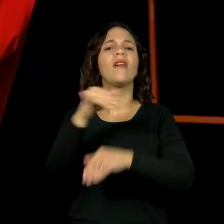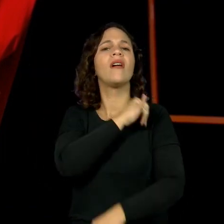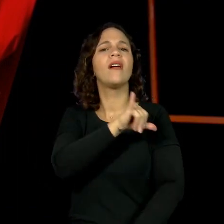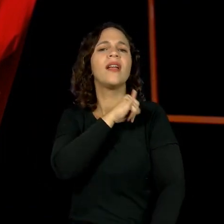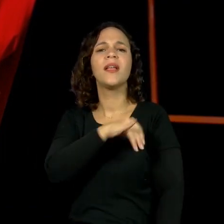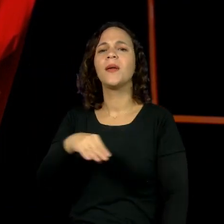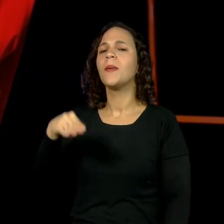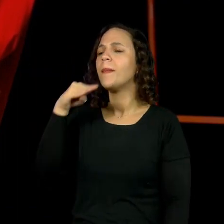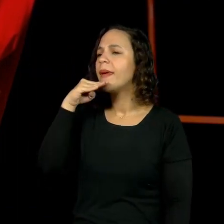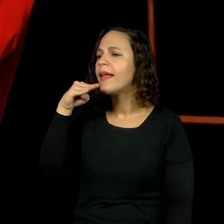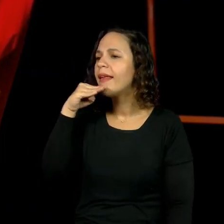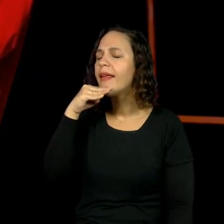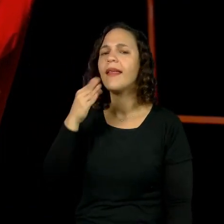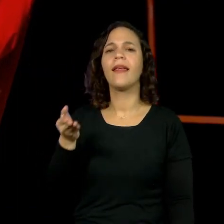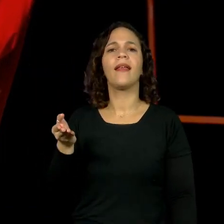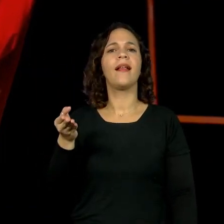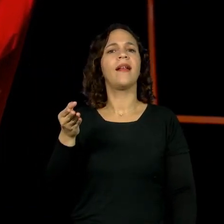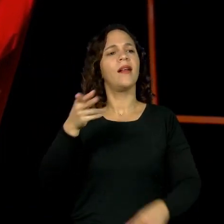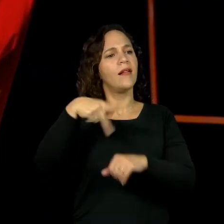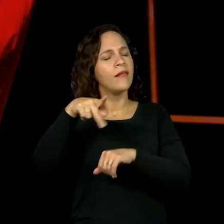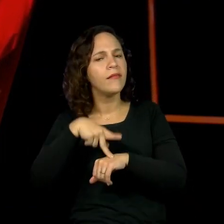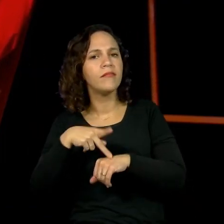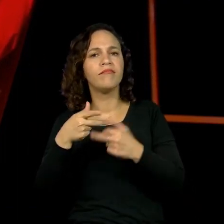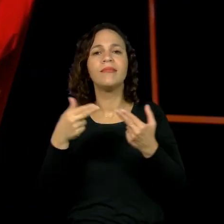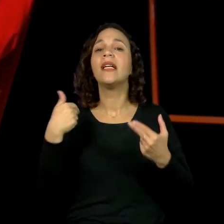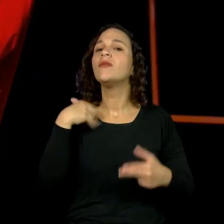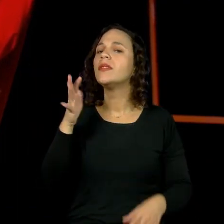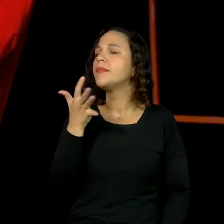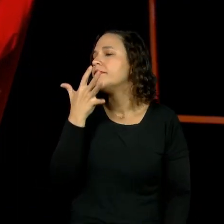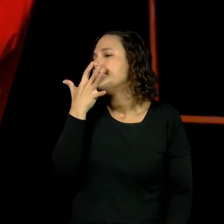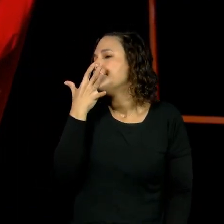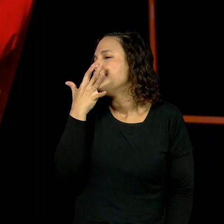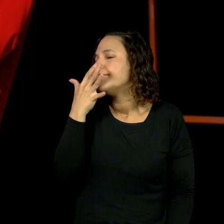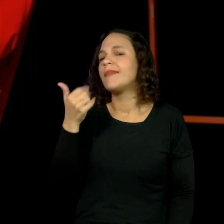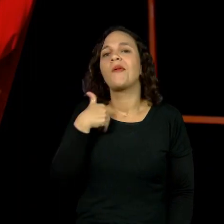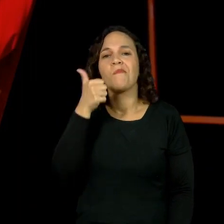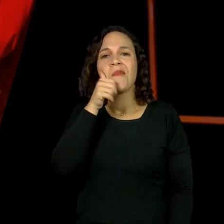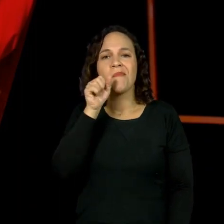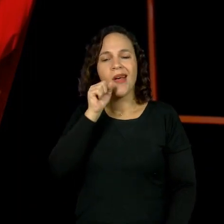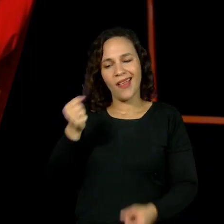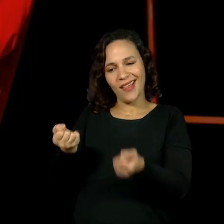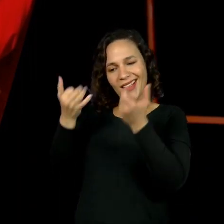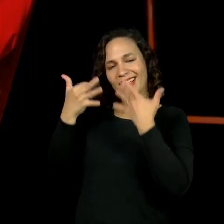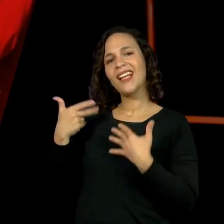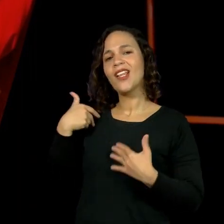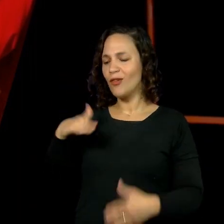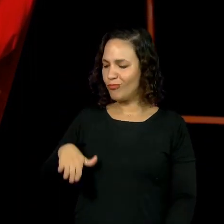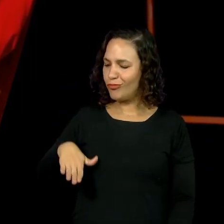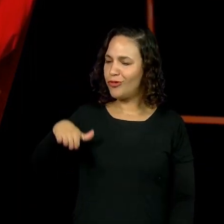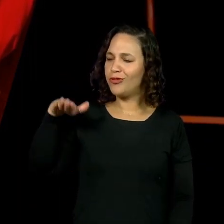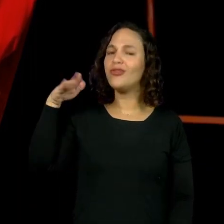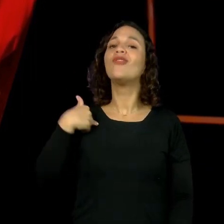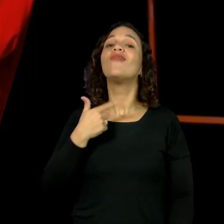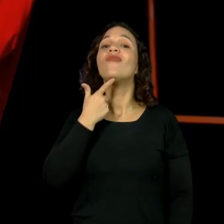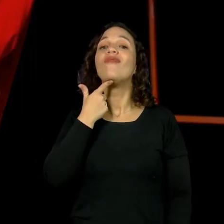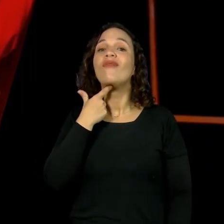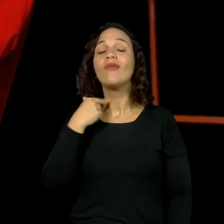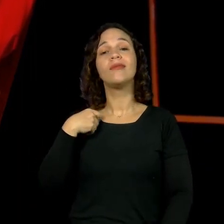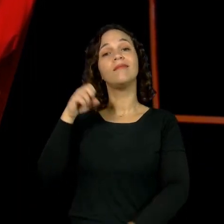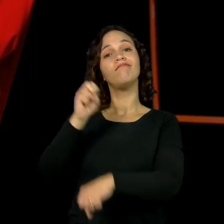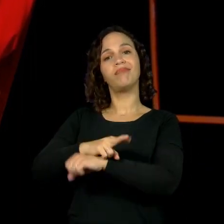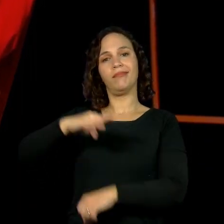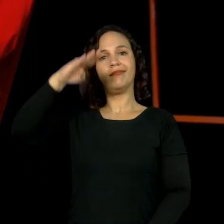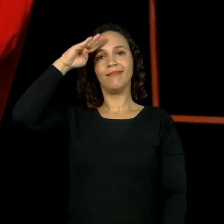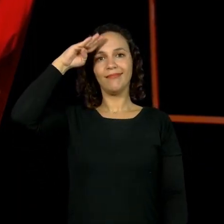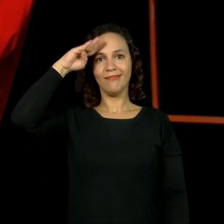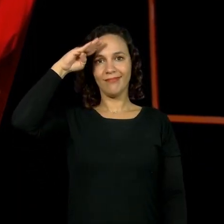coisa, eu admirava muito o Exército, sempre tive o sonho desde criança. Minha mãe conta que, desde garoto, eu queria entrar no militar, queria ser